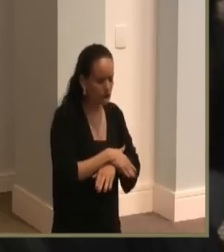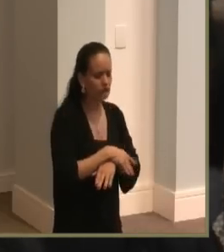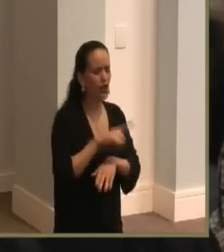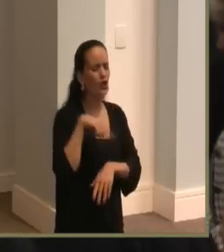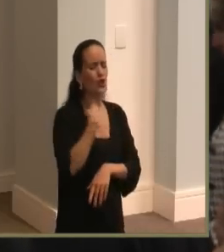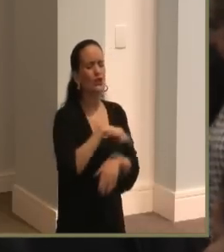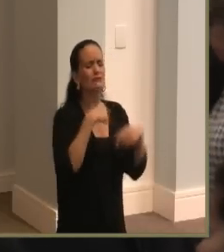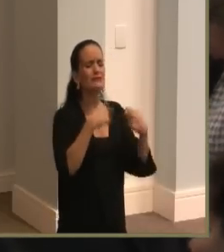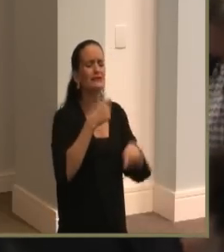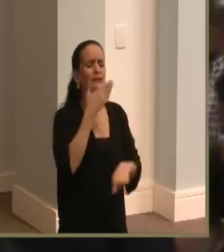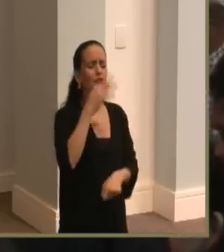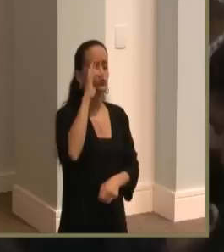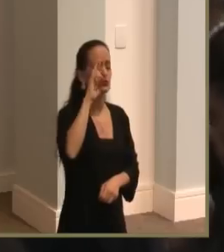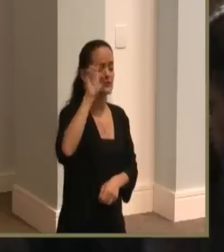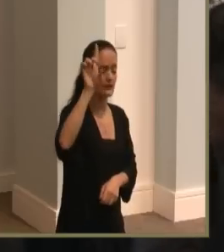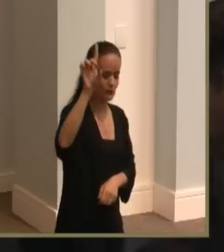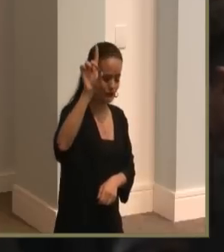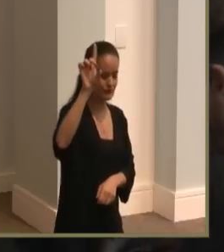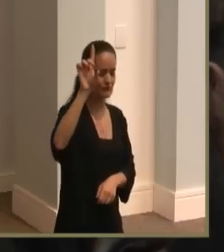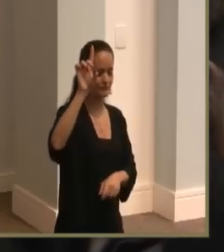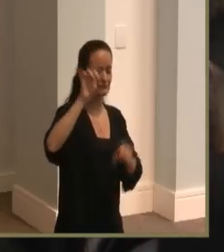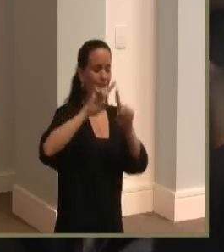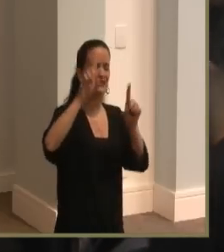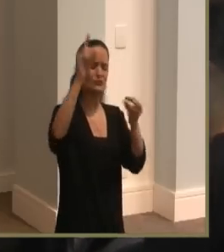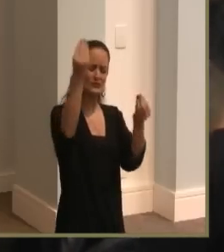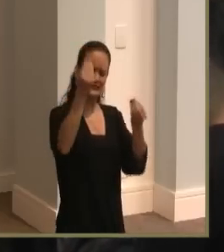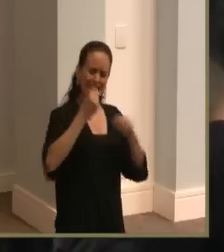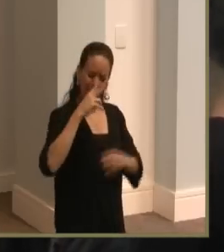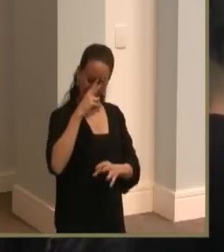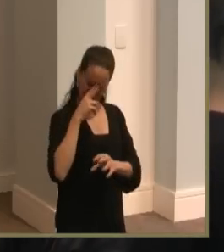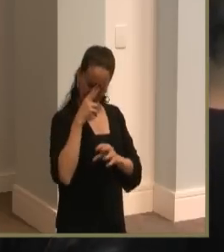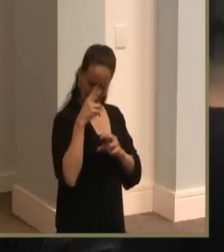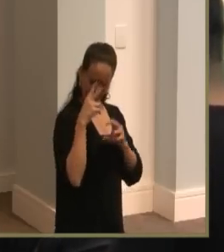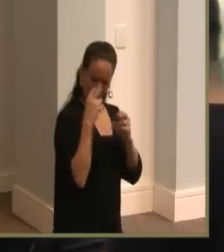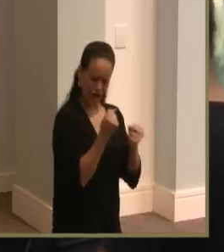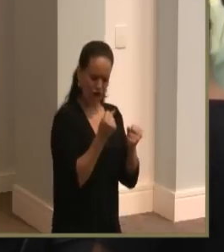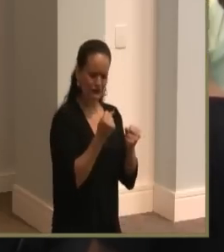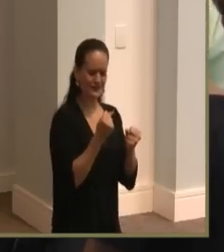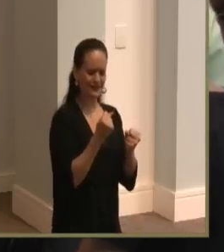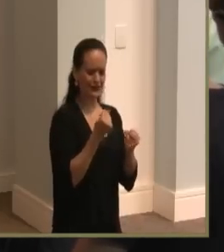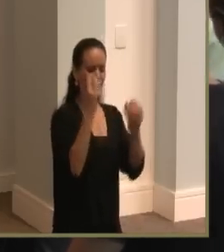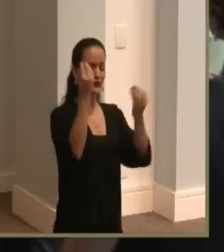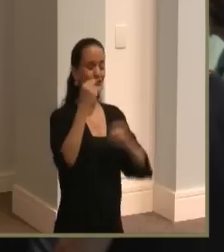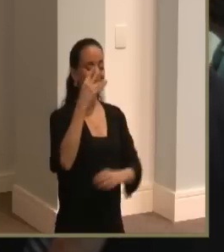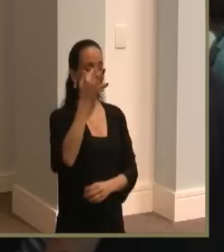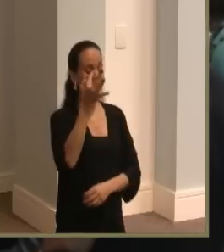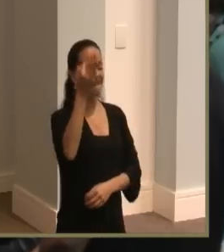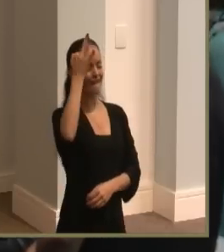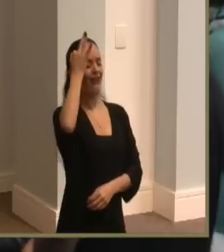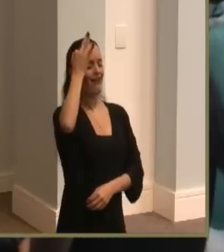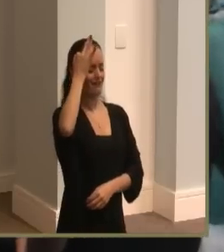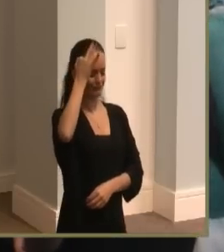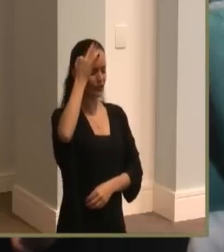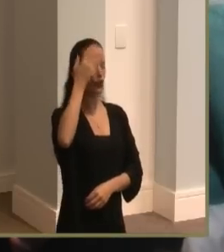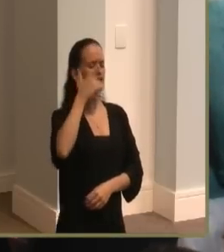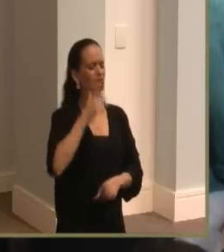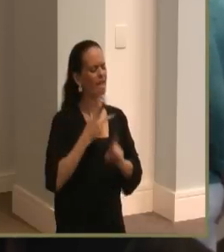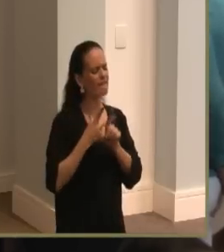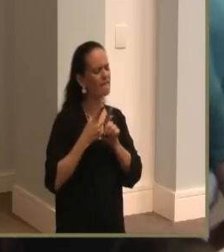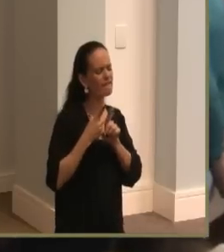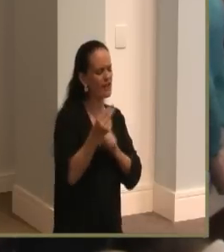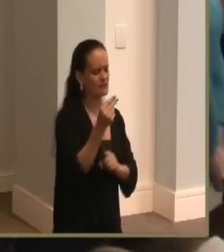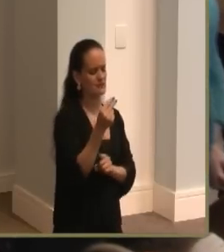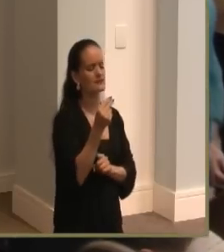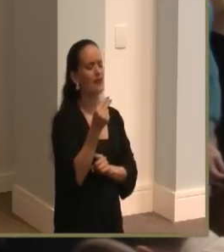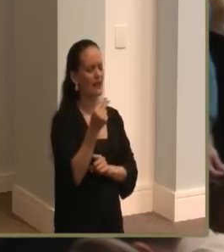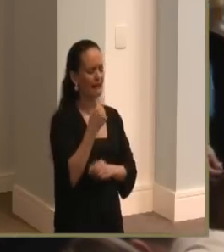carência que temos do Senhor, mas que o Senhor nos conceda força, Pai, que o Senhor nos dê fé, que possamos, ó Deus, vencer o mundo e as